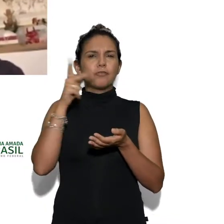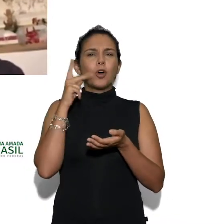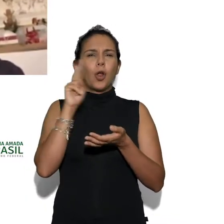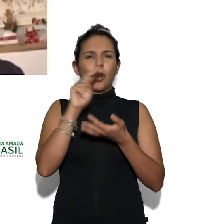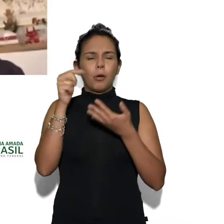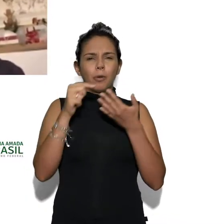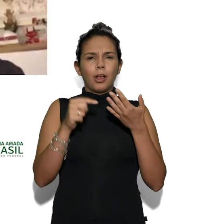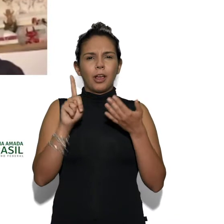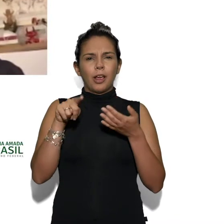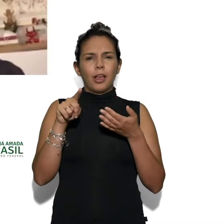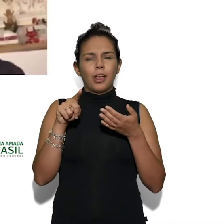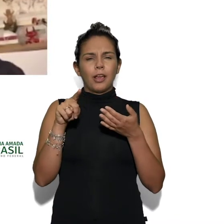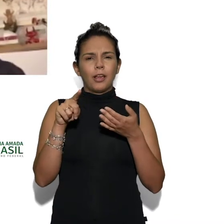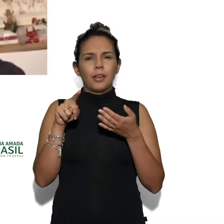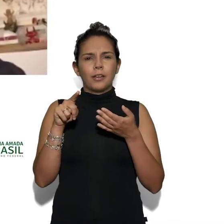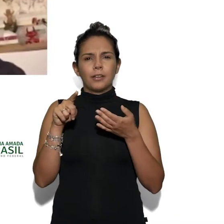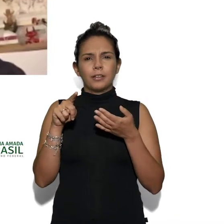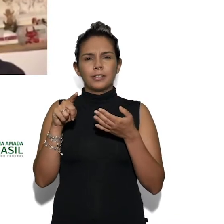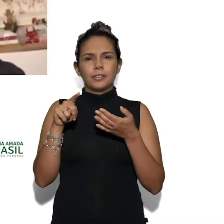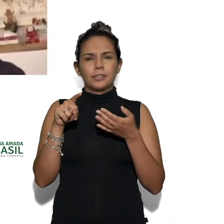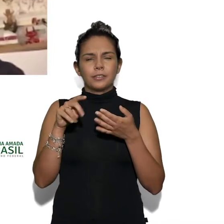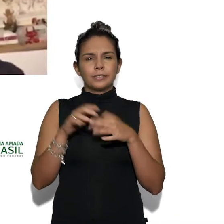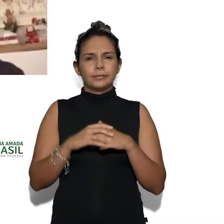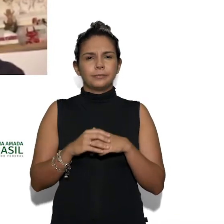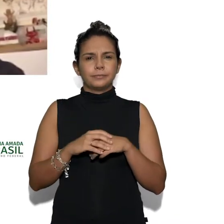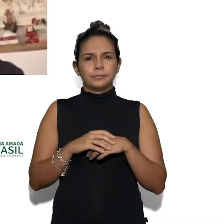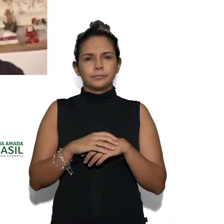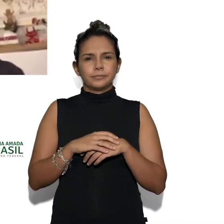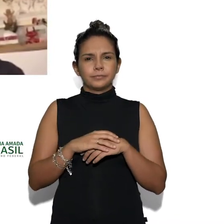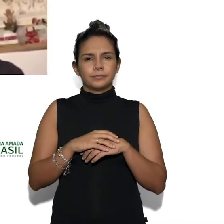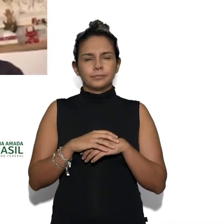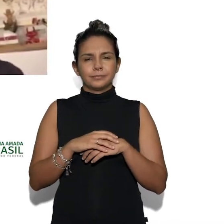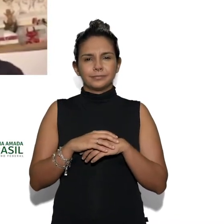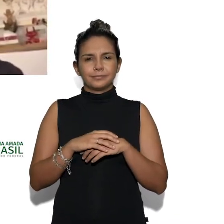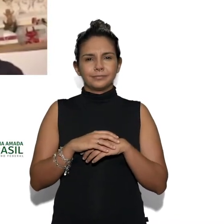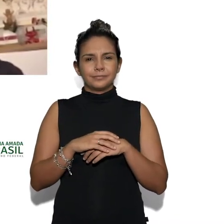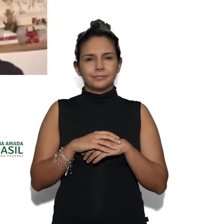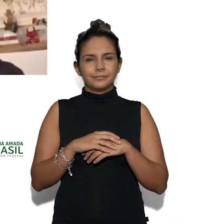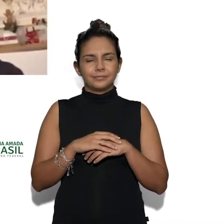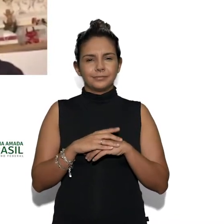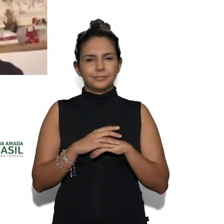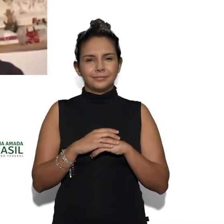são os seus planetas em Virgem.